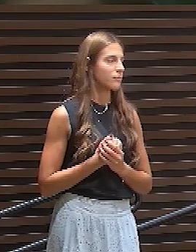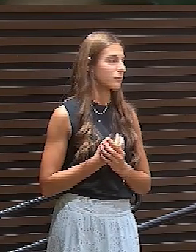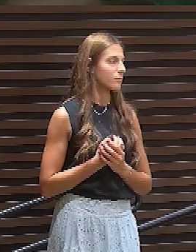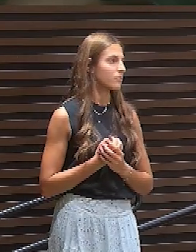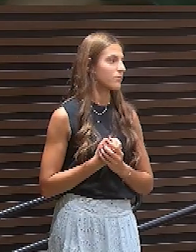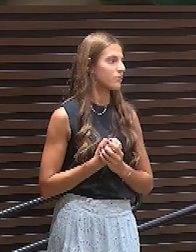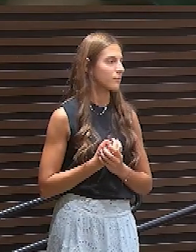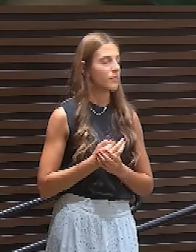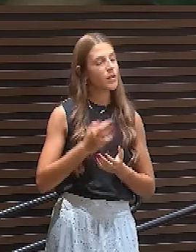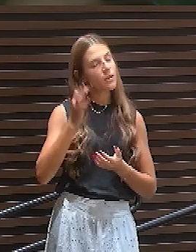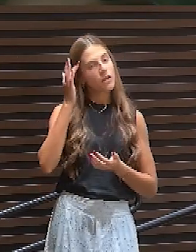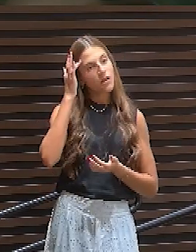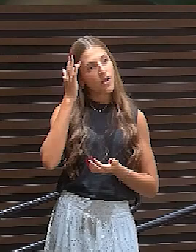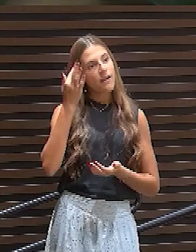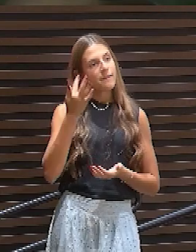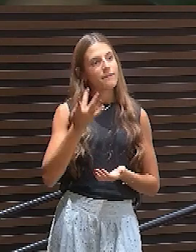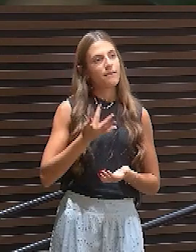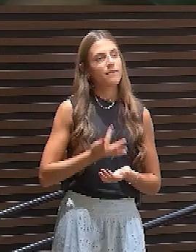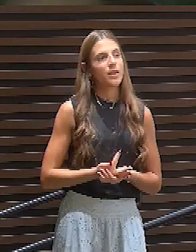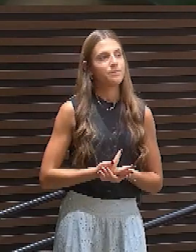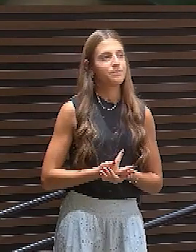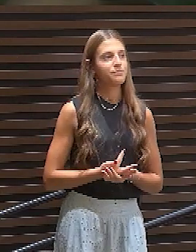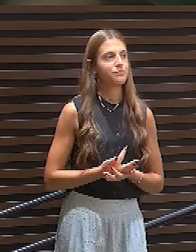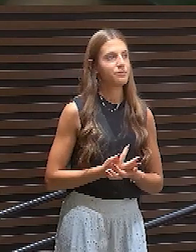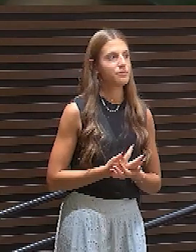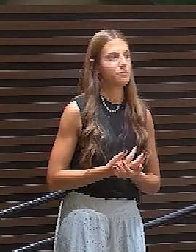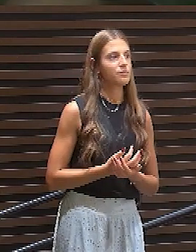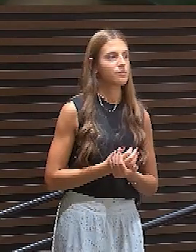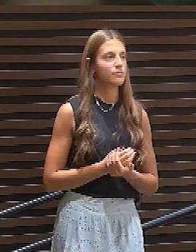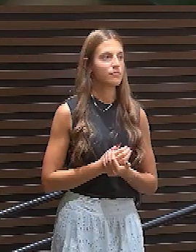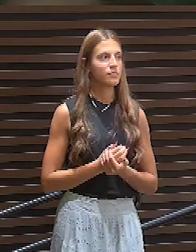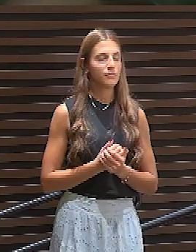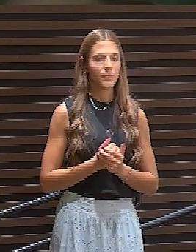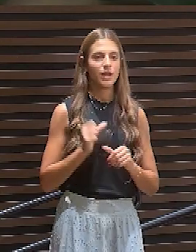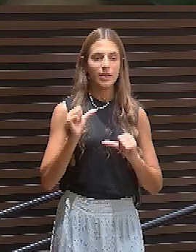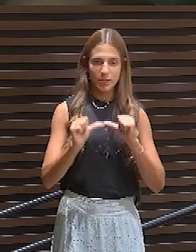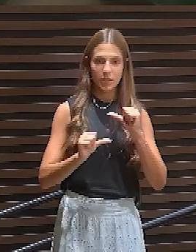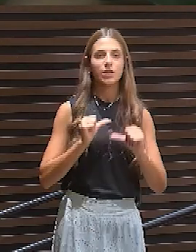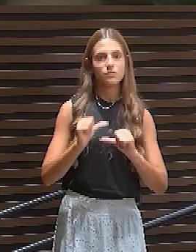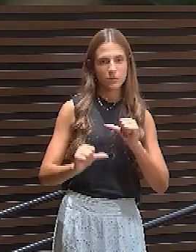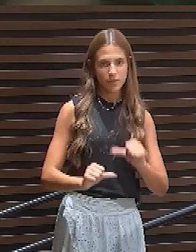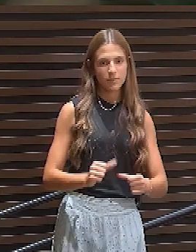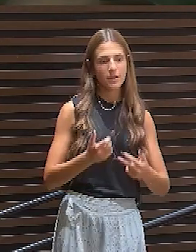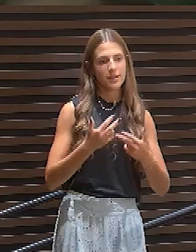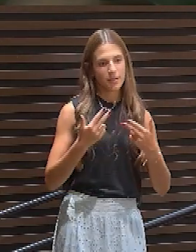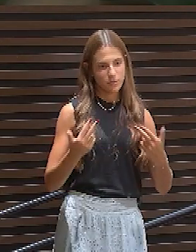A fé que muda as coisas, que transforma.